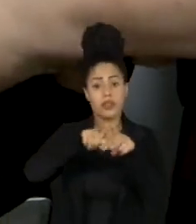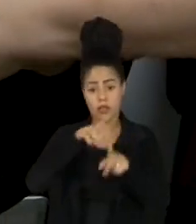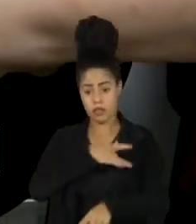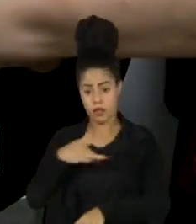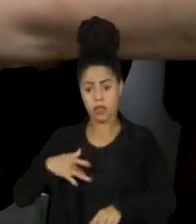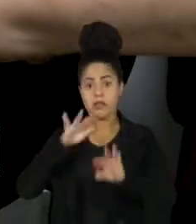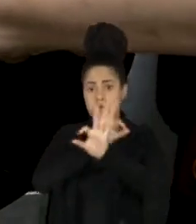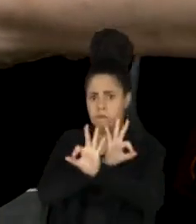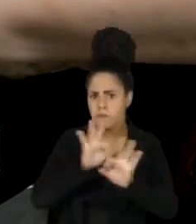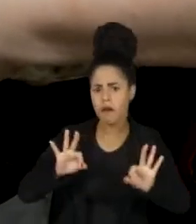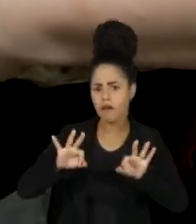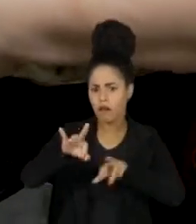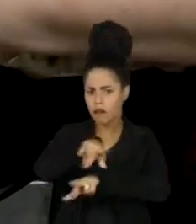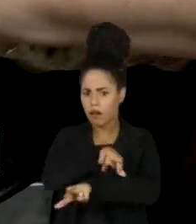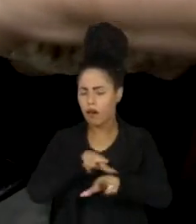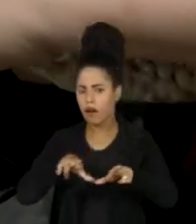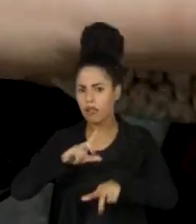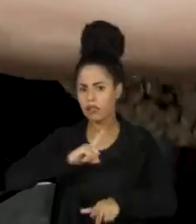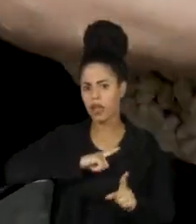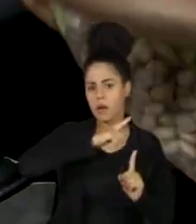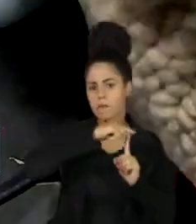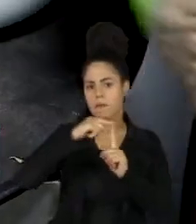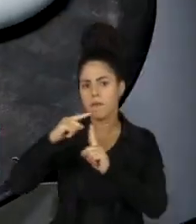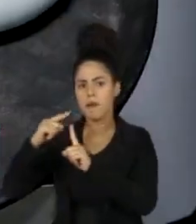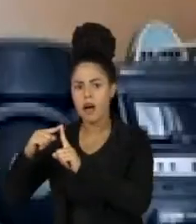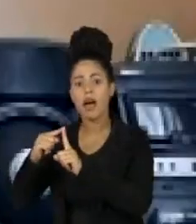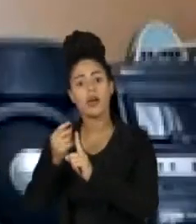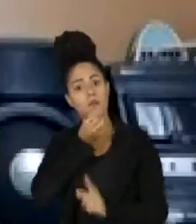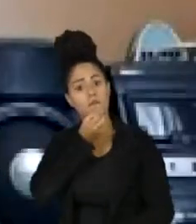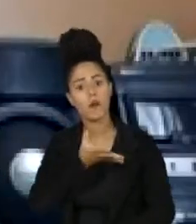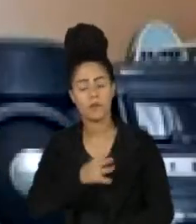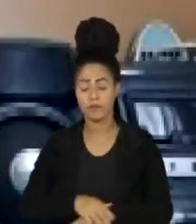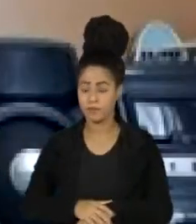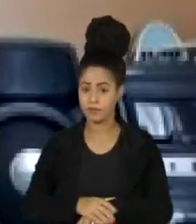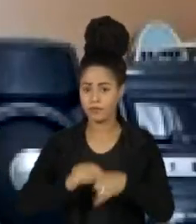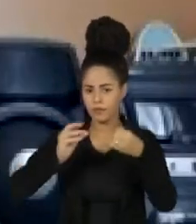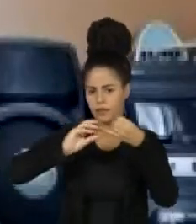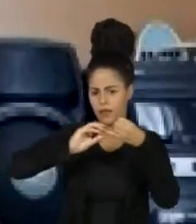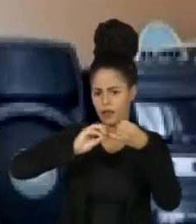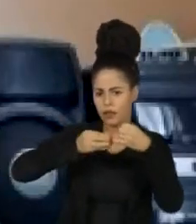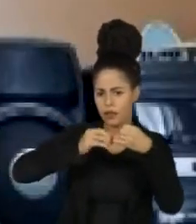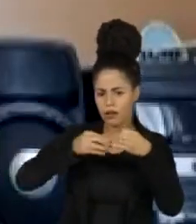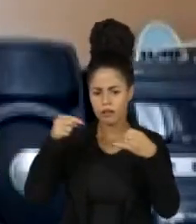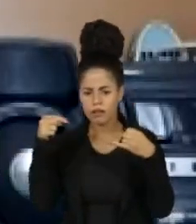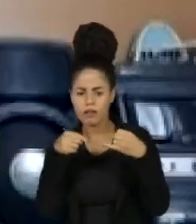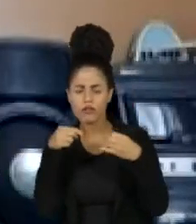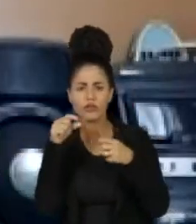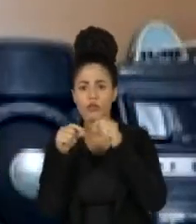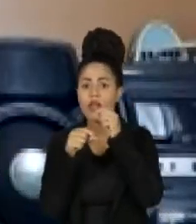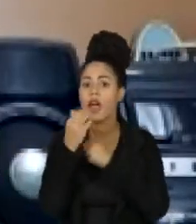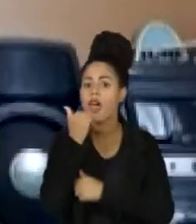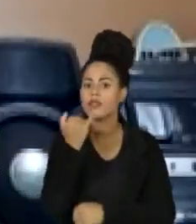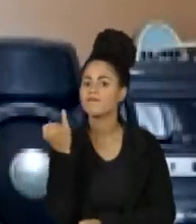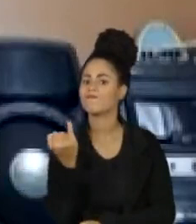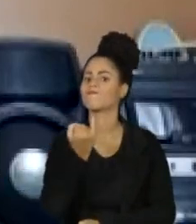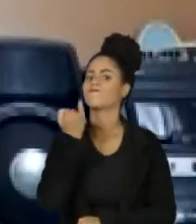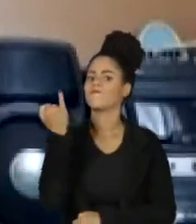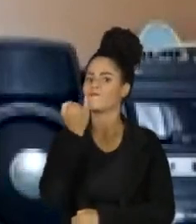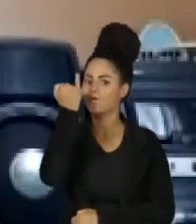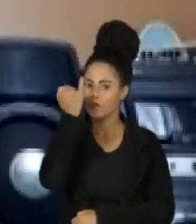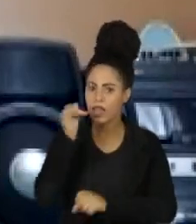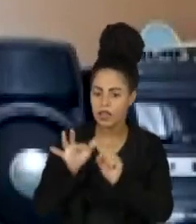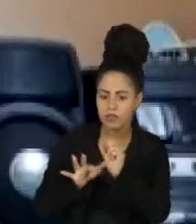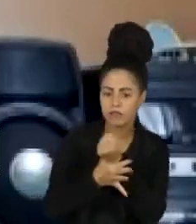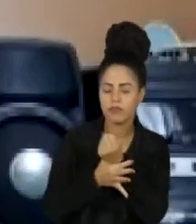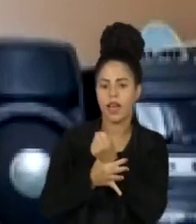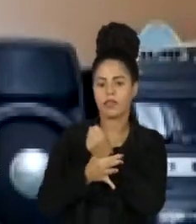saudável e versátil, o feijão tem um valor social. O feijão, ele é um elemento muito importante para a segurança alimentar